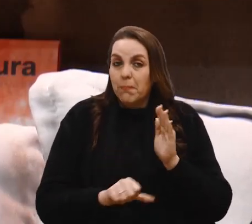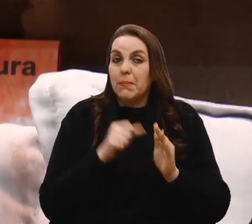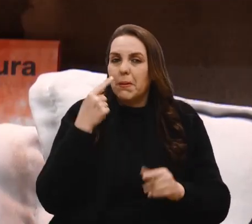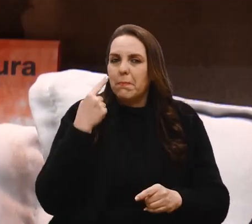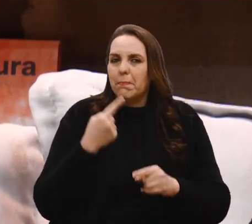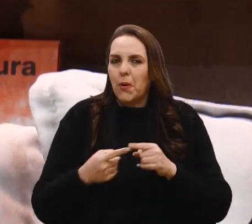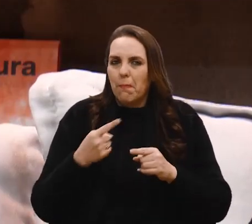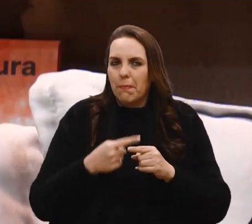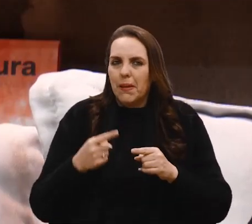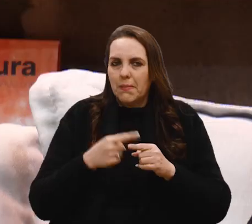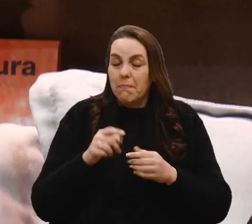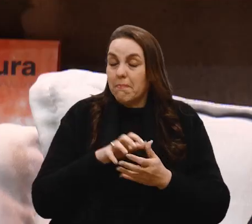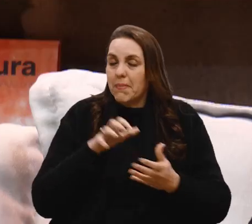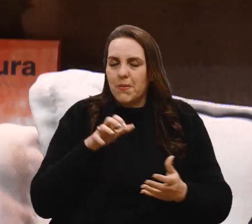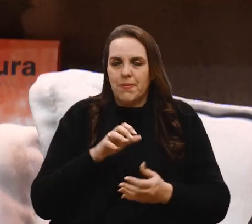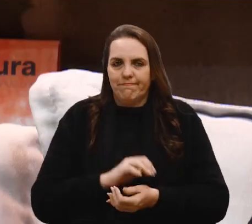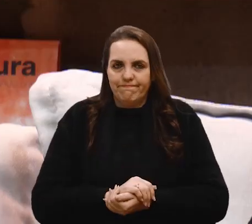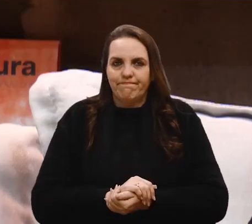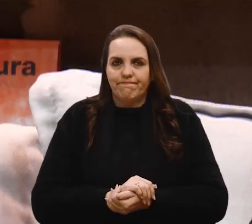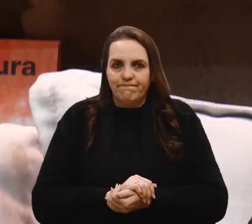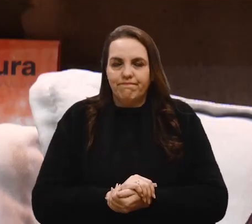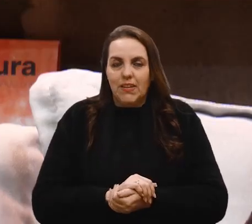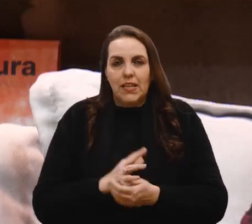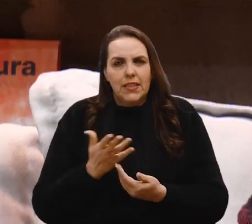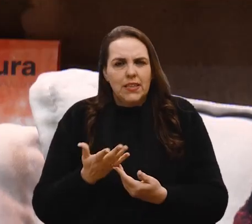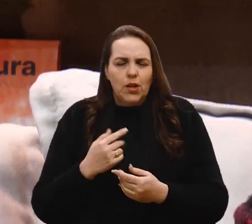problema grande que teve. Então,